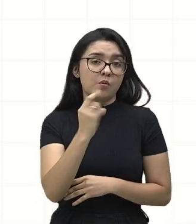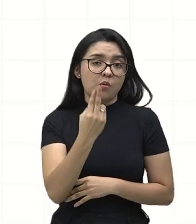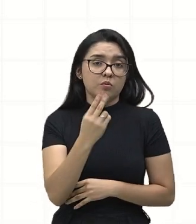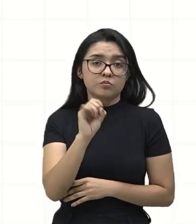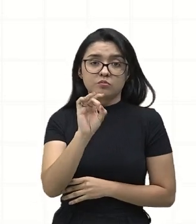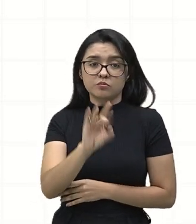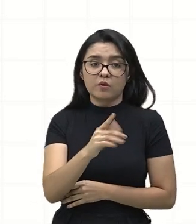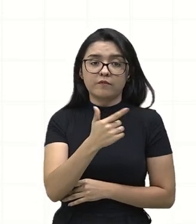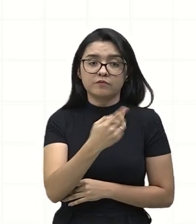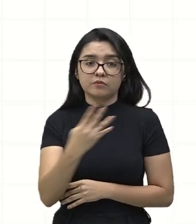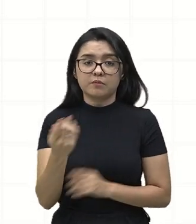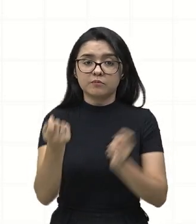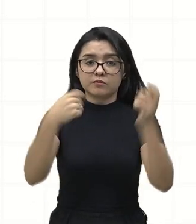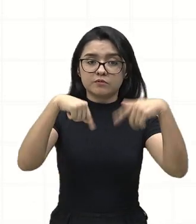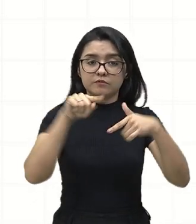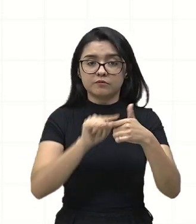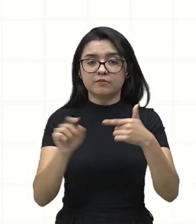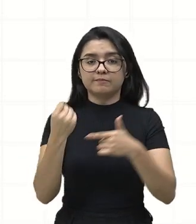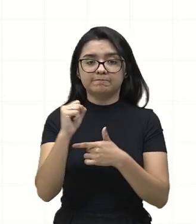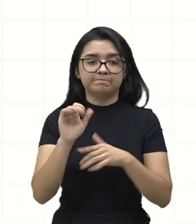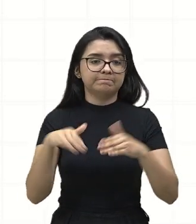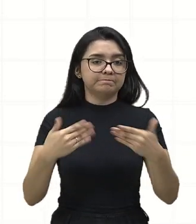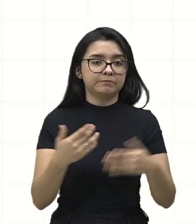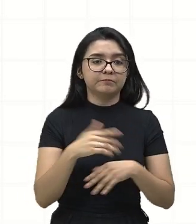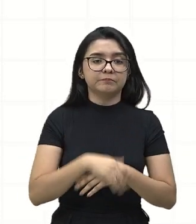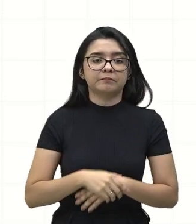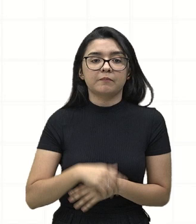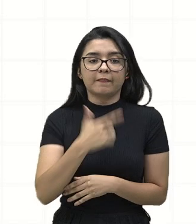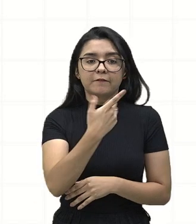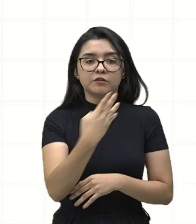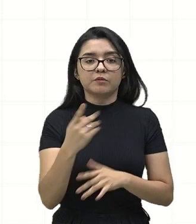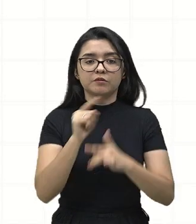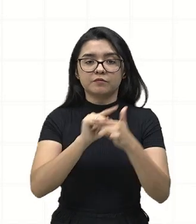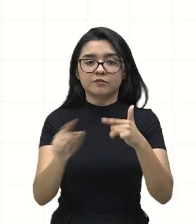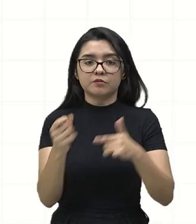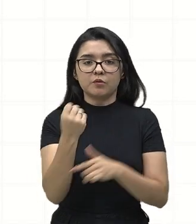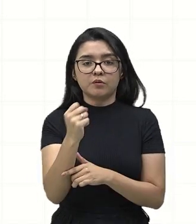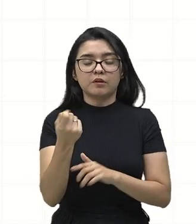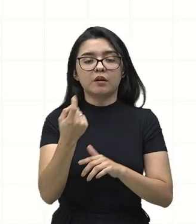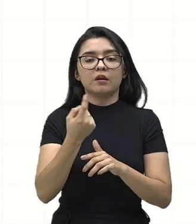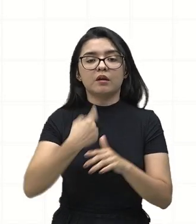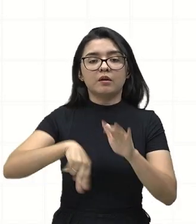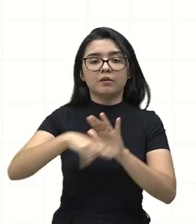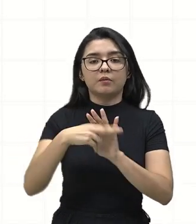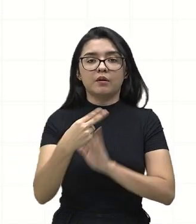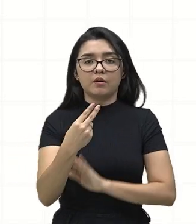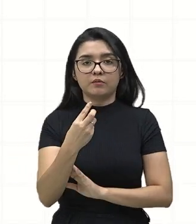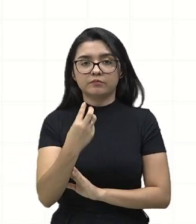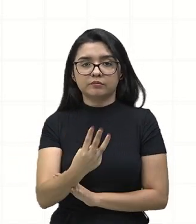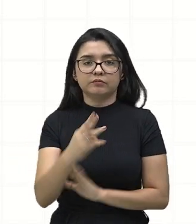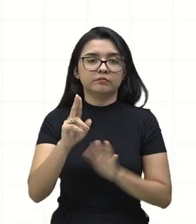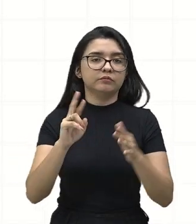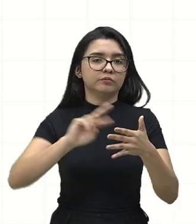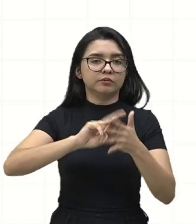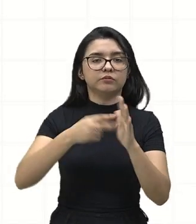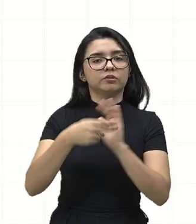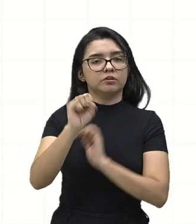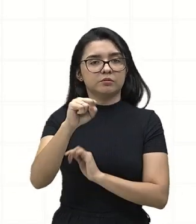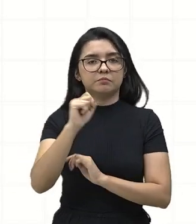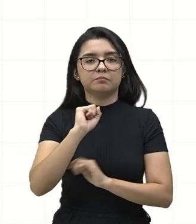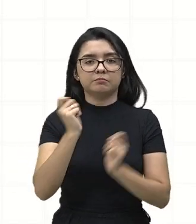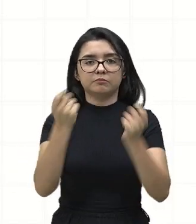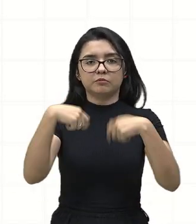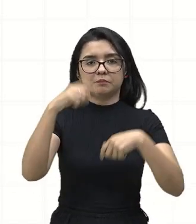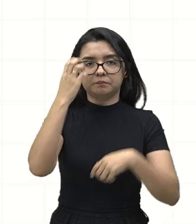é divisível por 8. 24 dividido por 8 é igual a 3, então significa que sim,